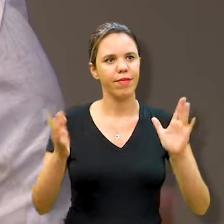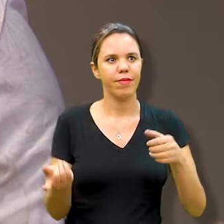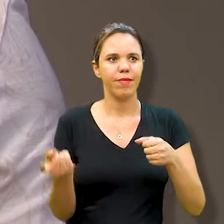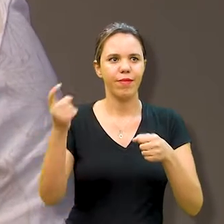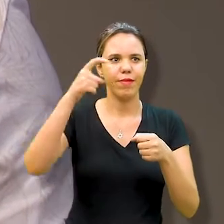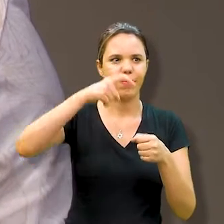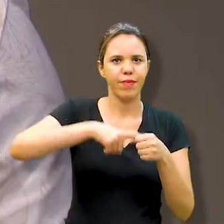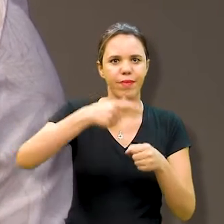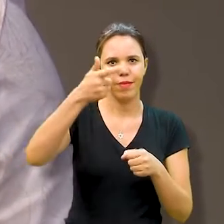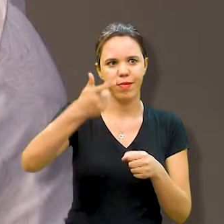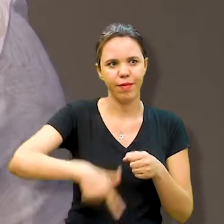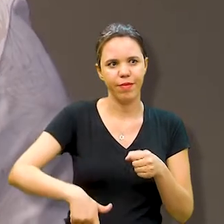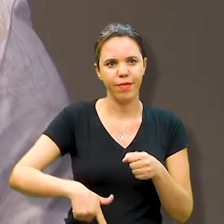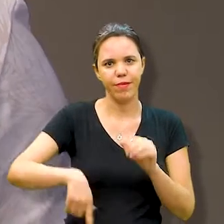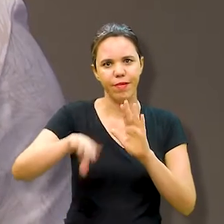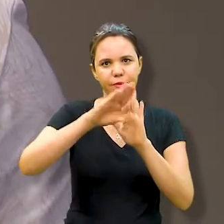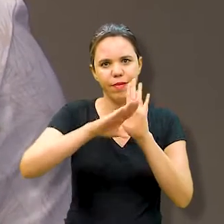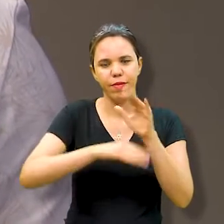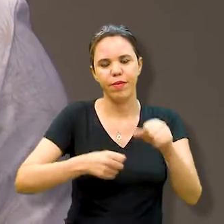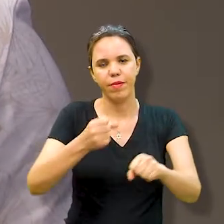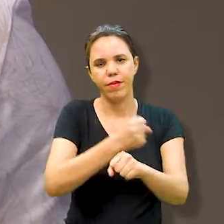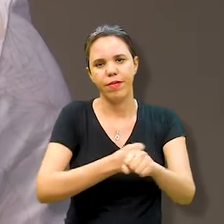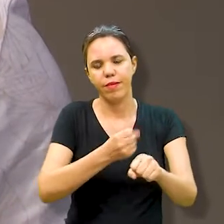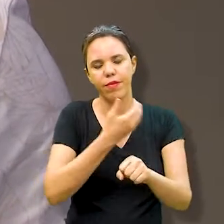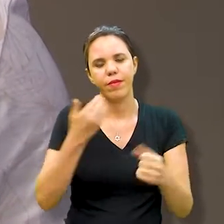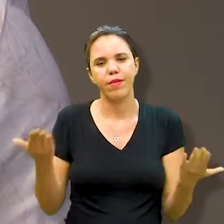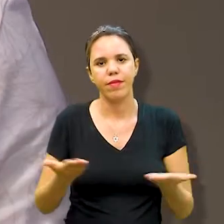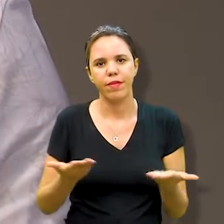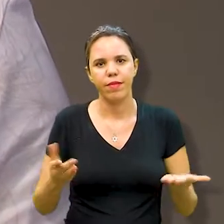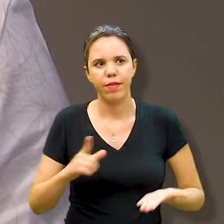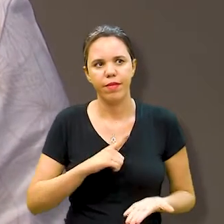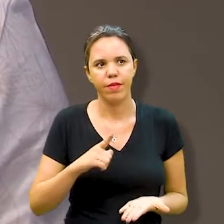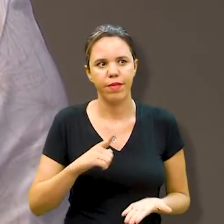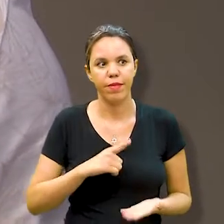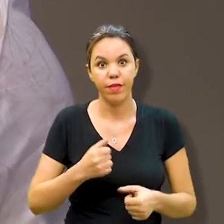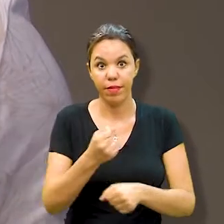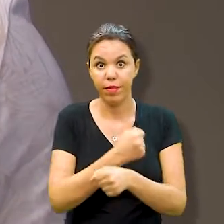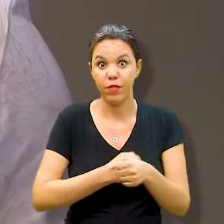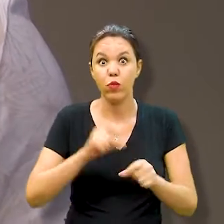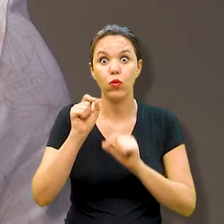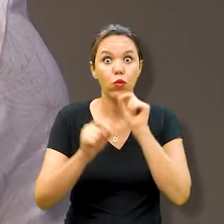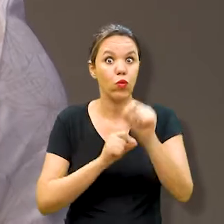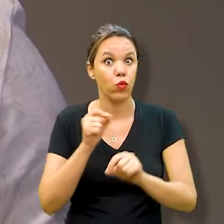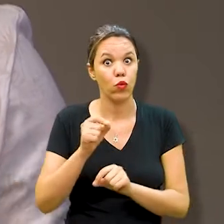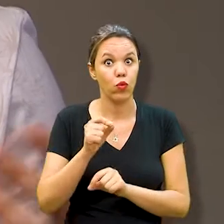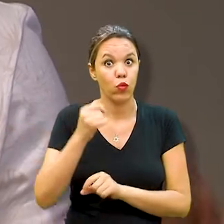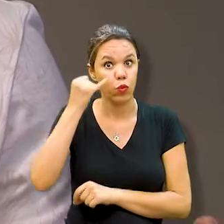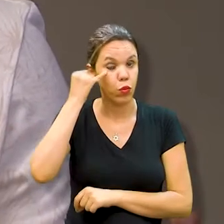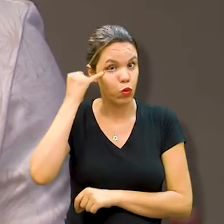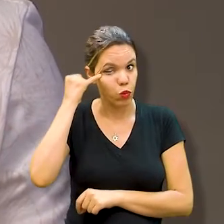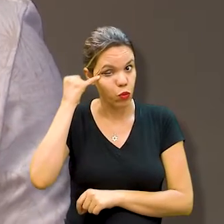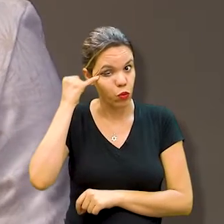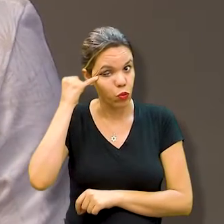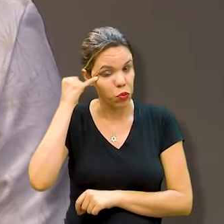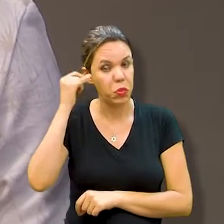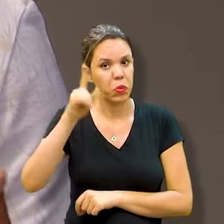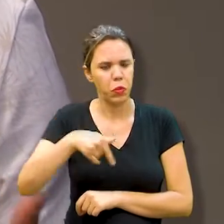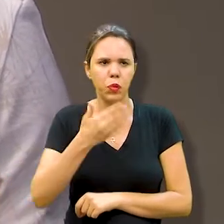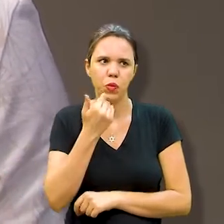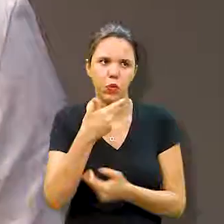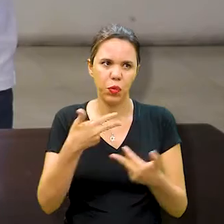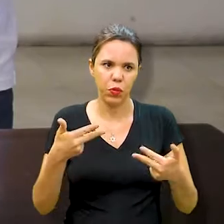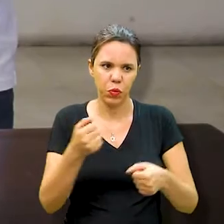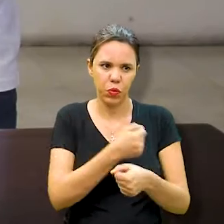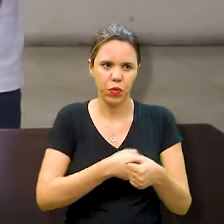Olá estamos de volta com mais uma edição do cozinha fácil e hoje tem receita oriental da